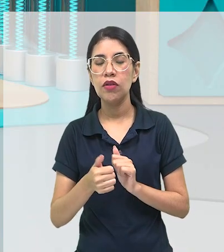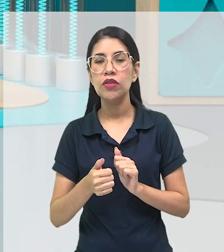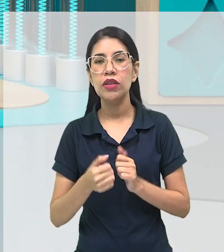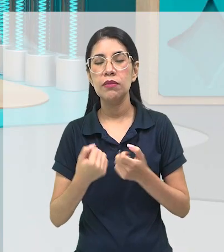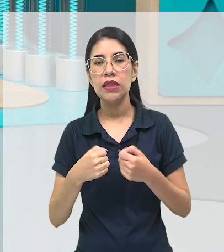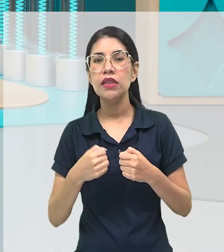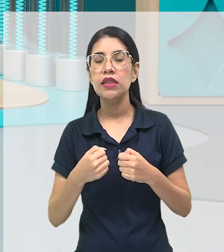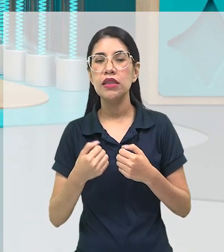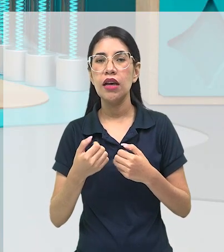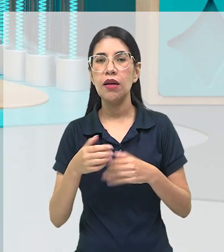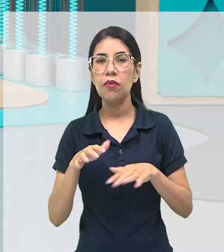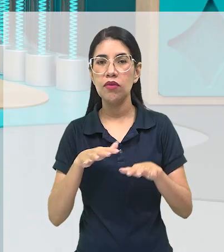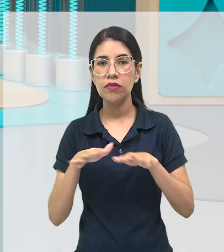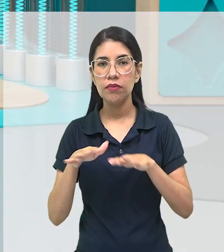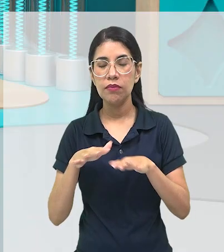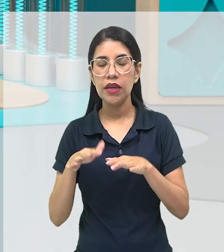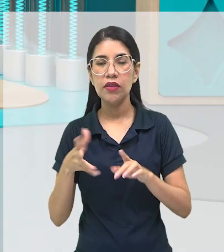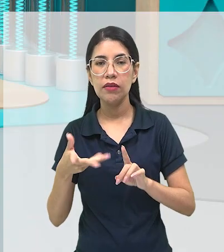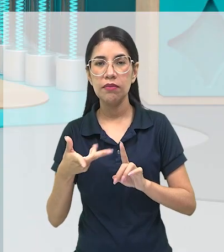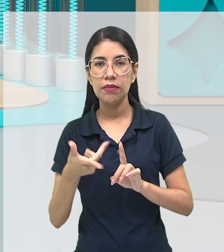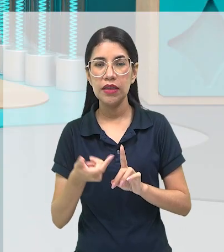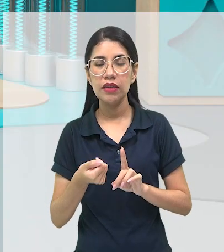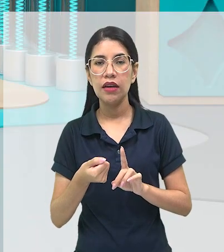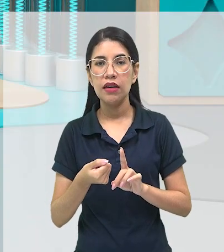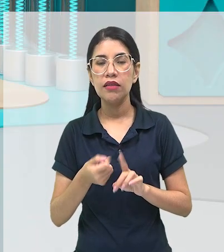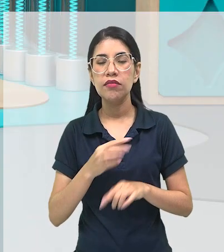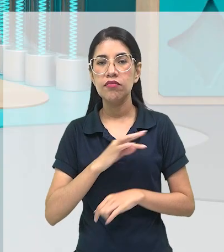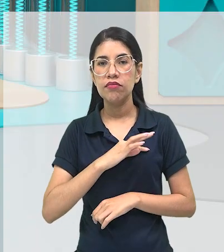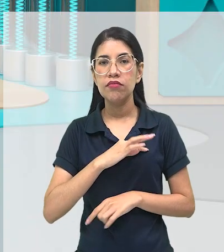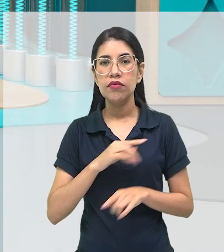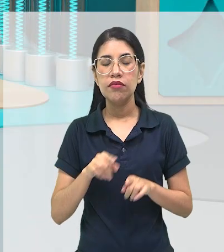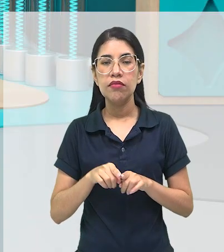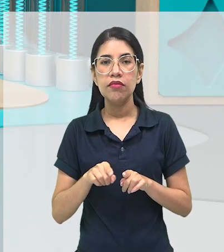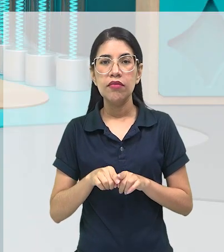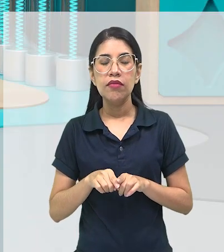requer uma grande variedade de habilidades técnicas,